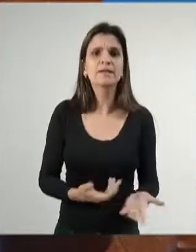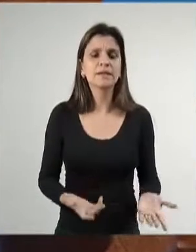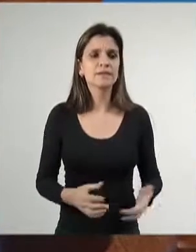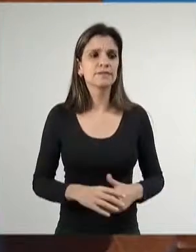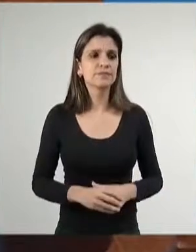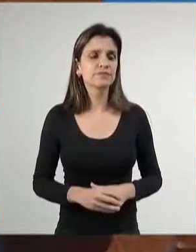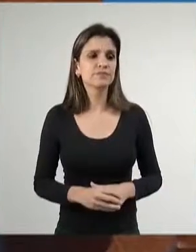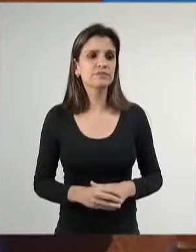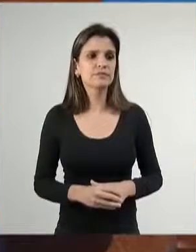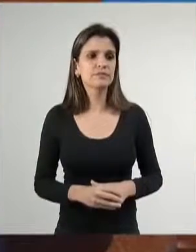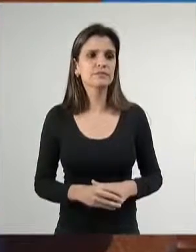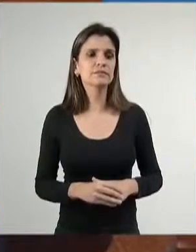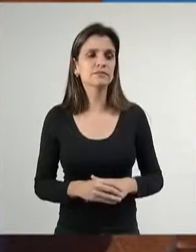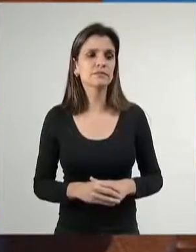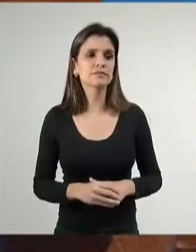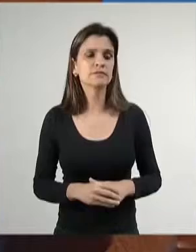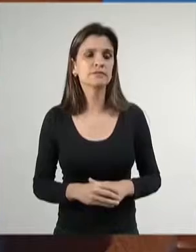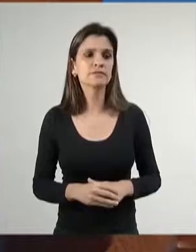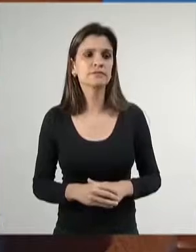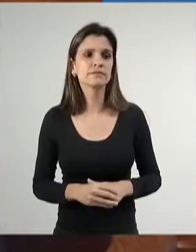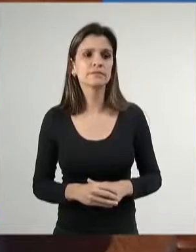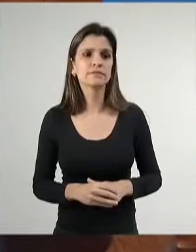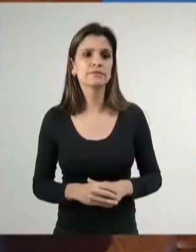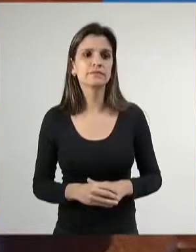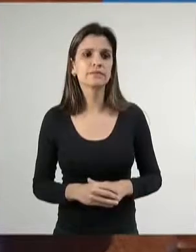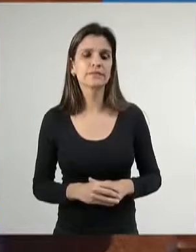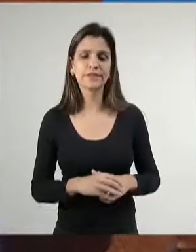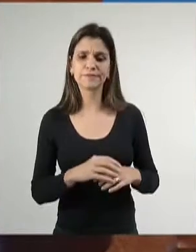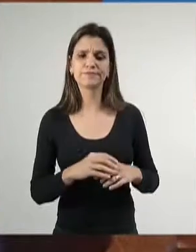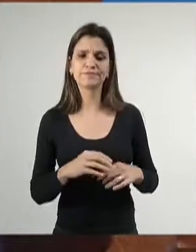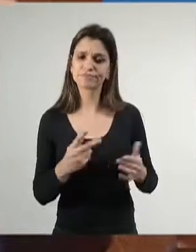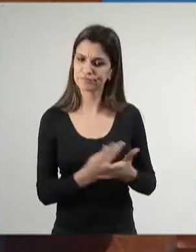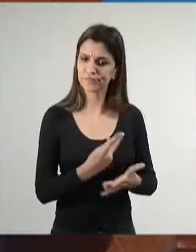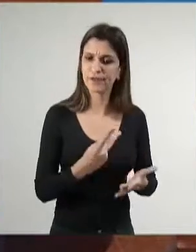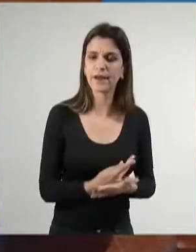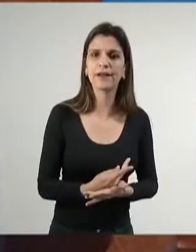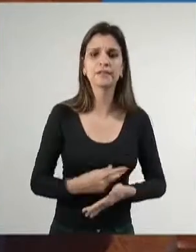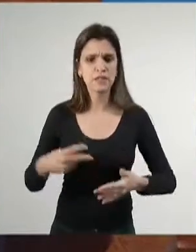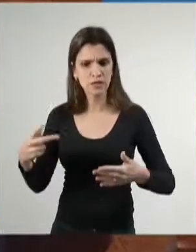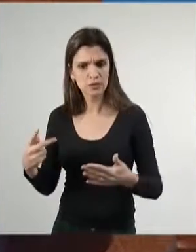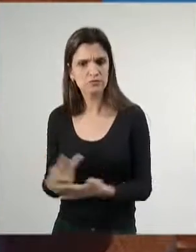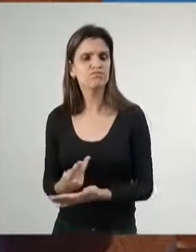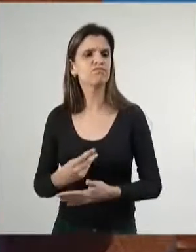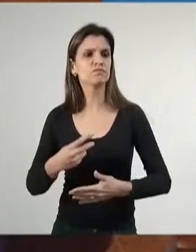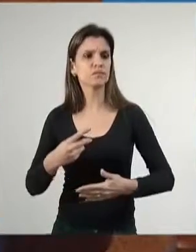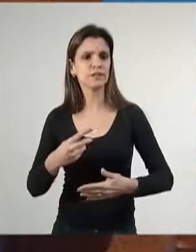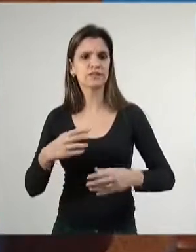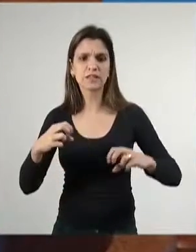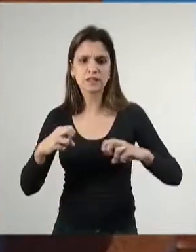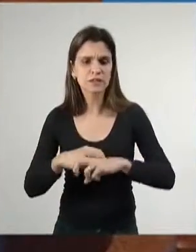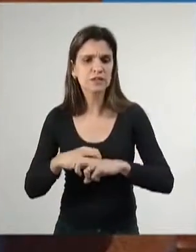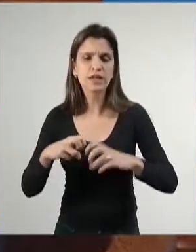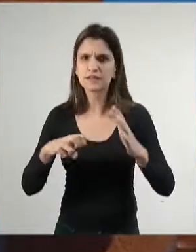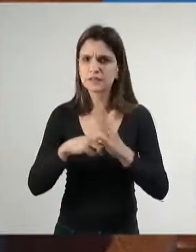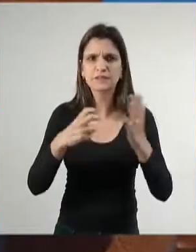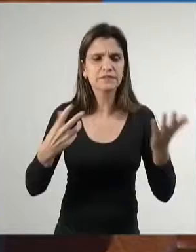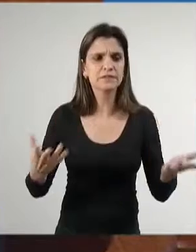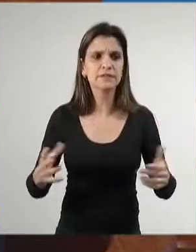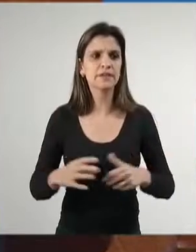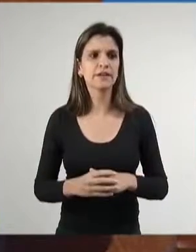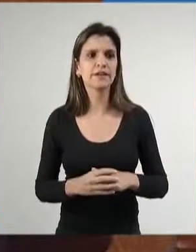aquele que, com as infrações que comete, acaba lesionando alguém, acaba matando alguém. Quantas